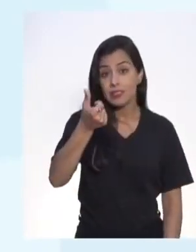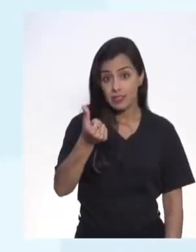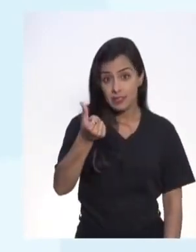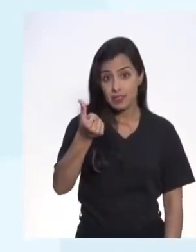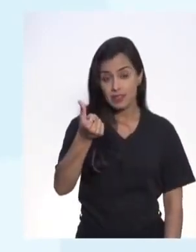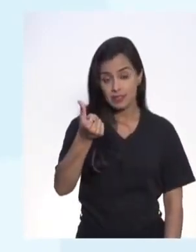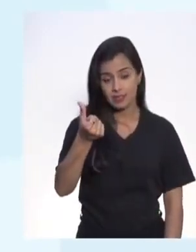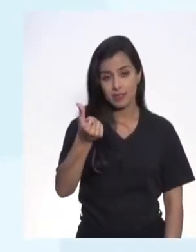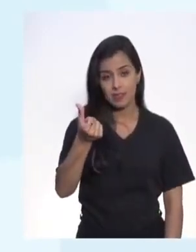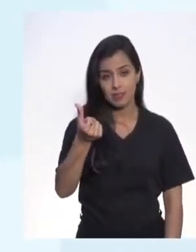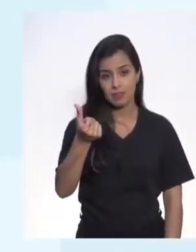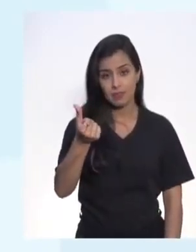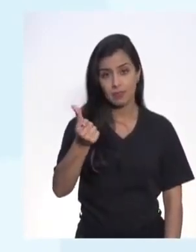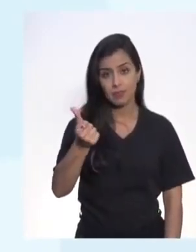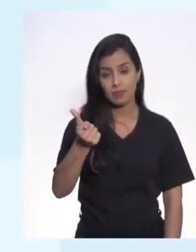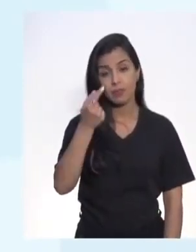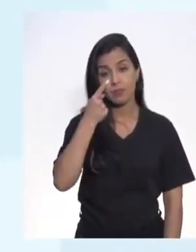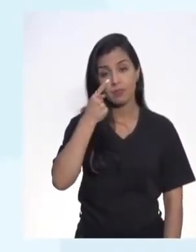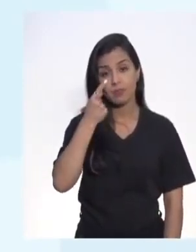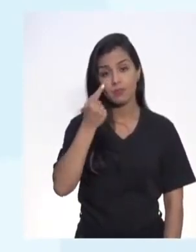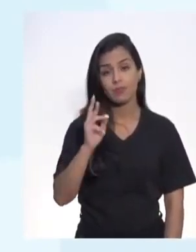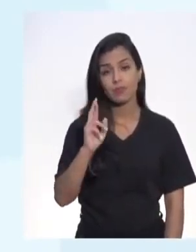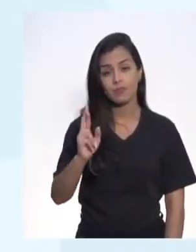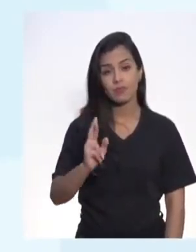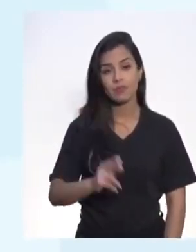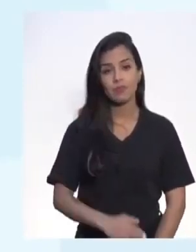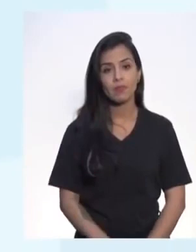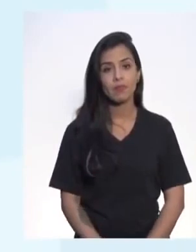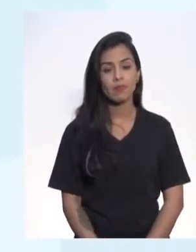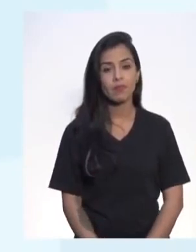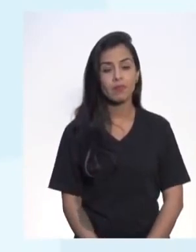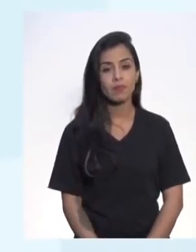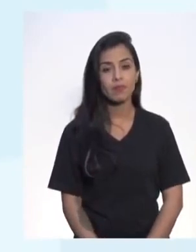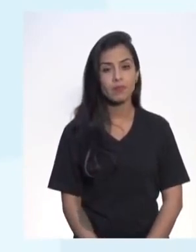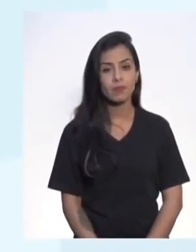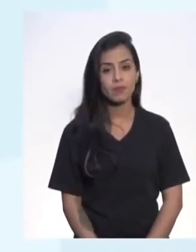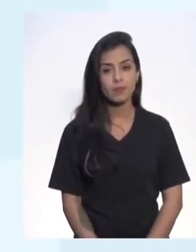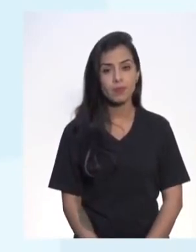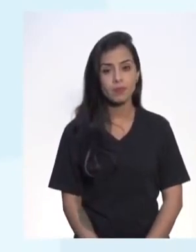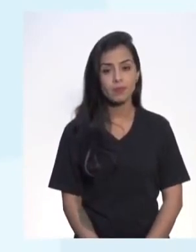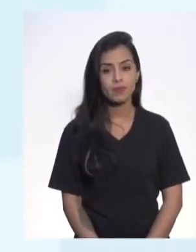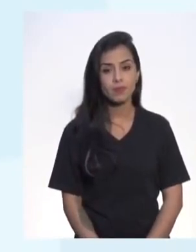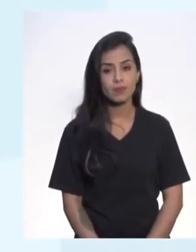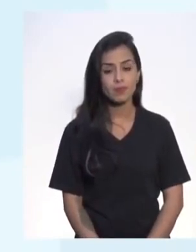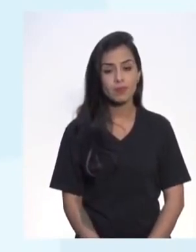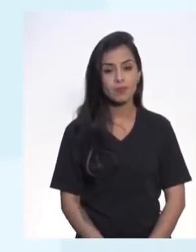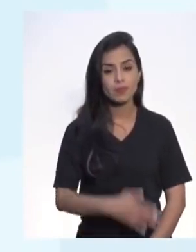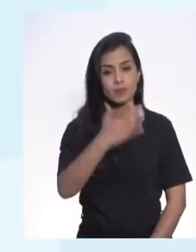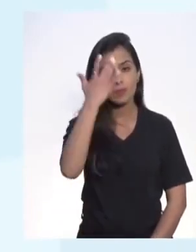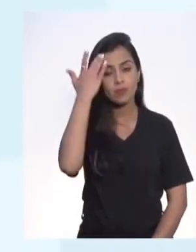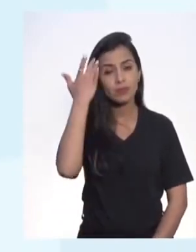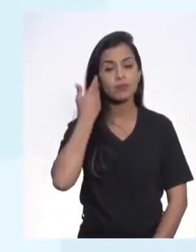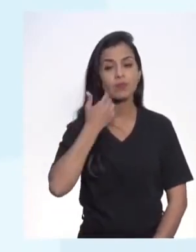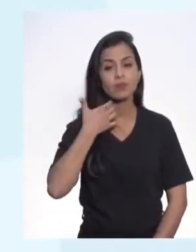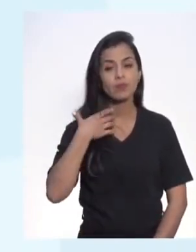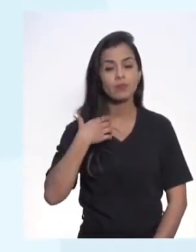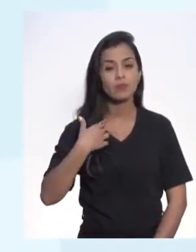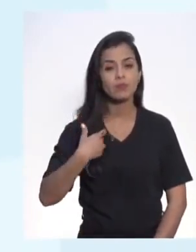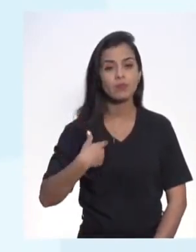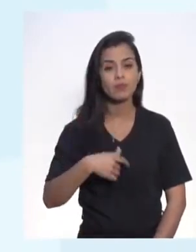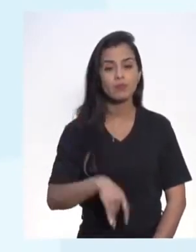galões, ou o que seja, vamos ver quanto vai dar. 6 vezes 8, 48, vão 4. 6 vezes